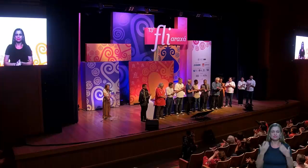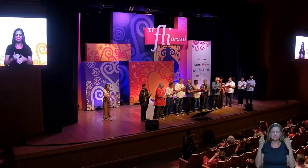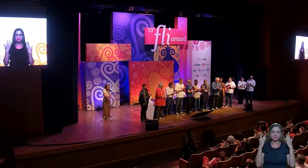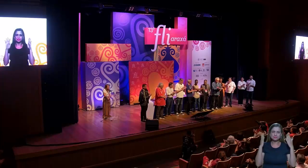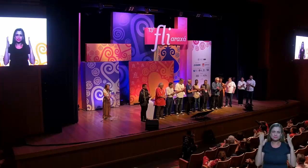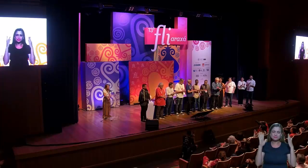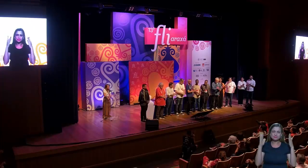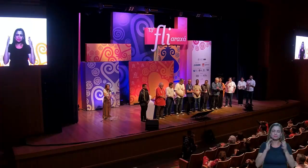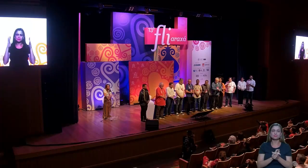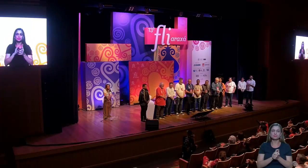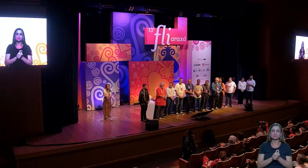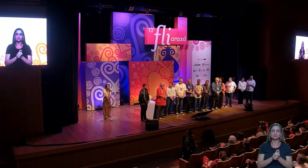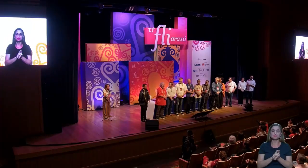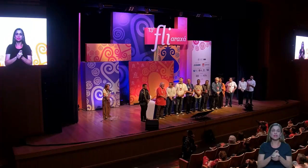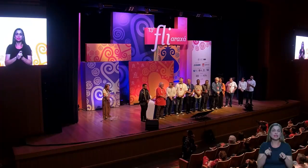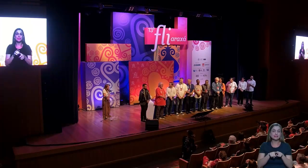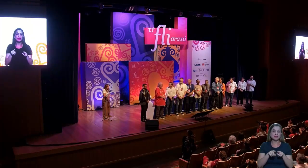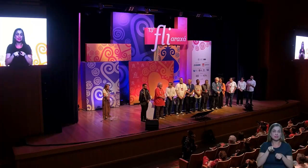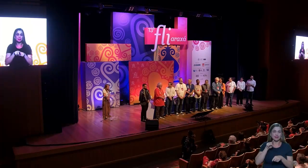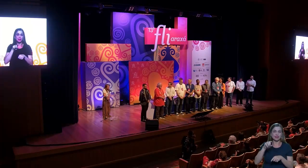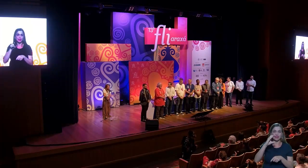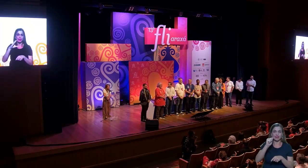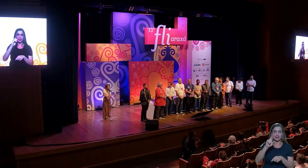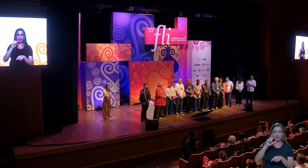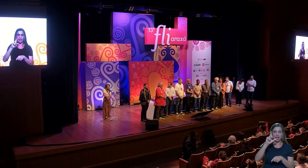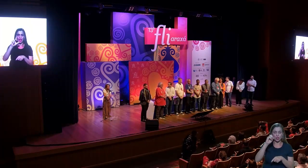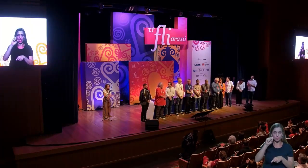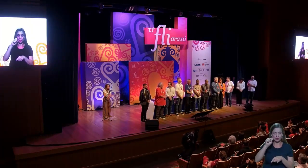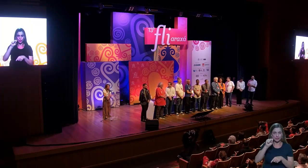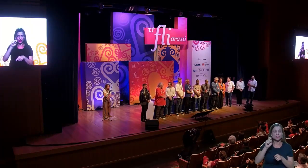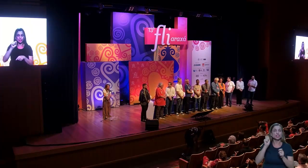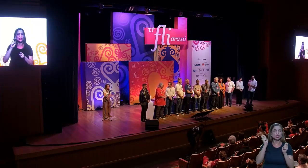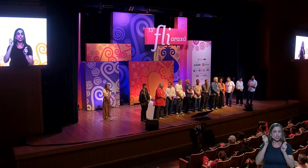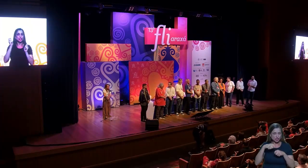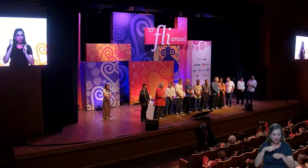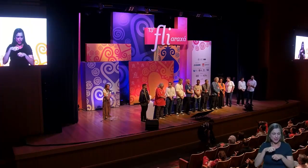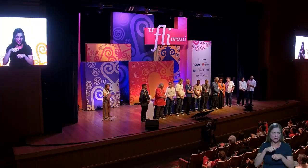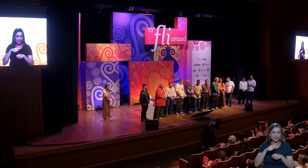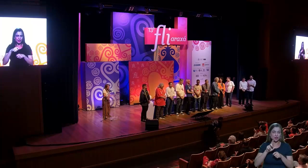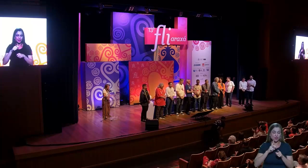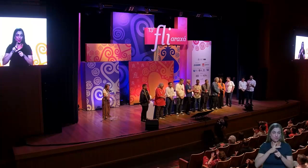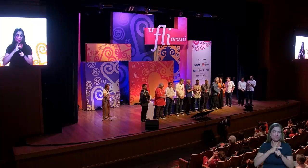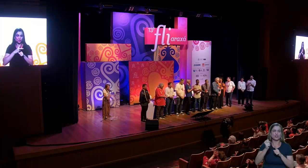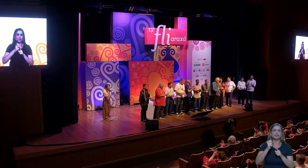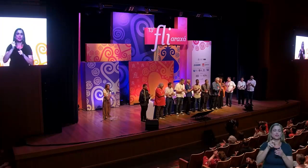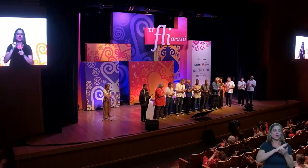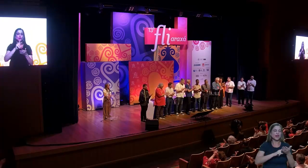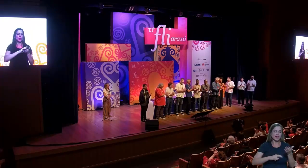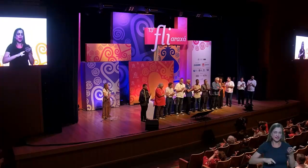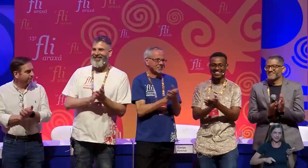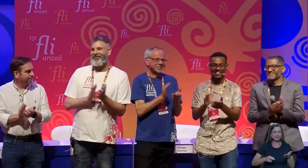Só ressaltar que o Carlos Vinícius já foi um dos ganhadores do prêmio de redação quando criança, e agora é um dos curadores do